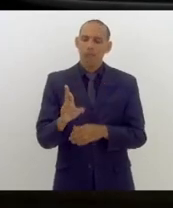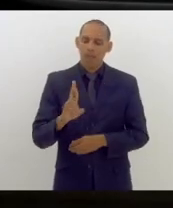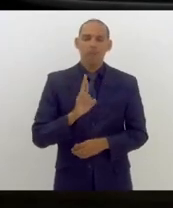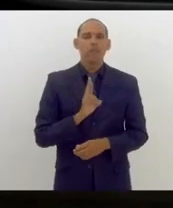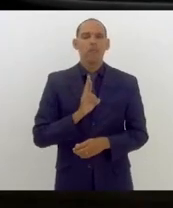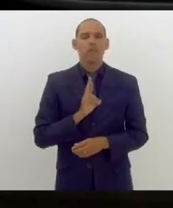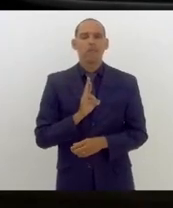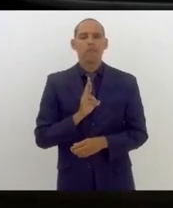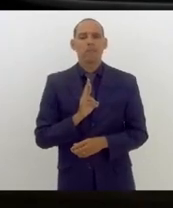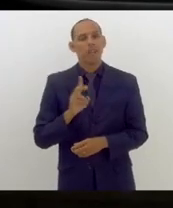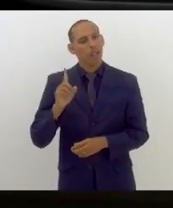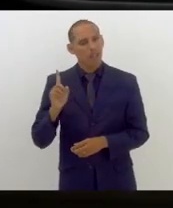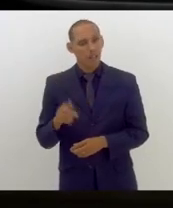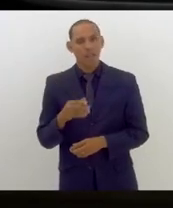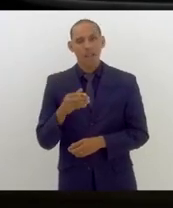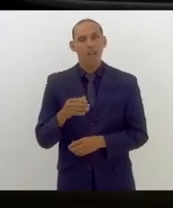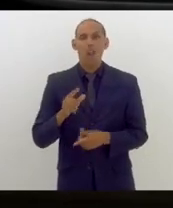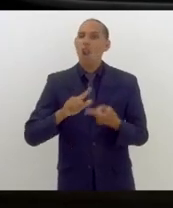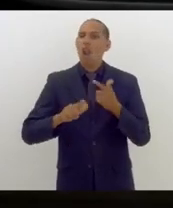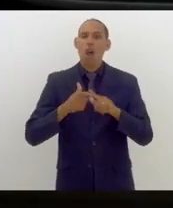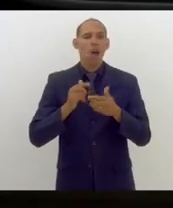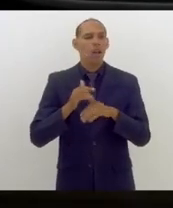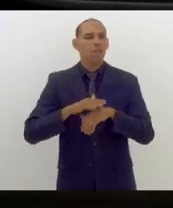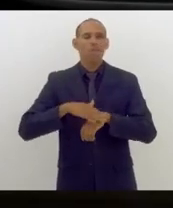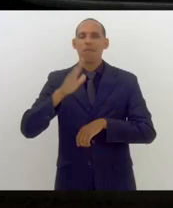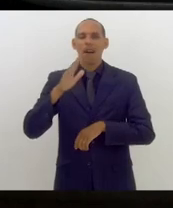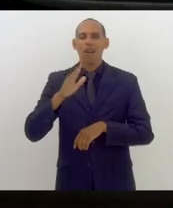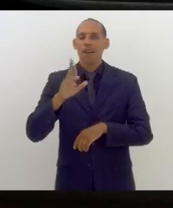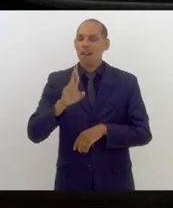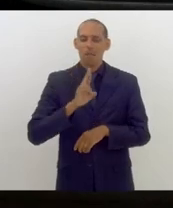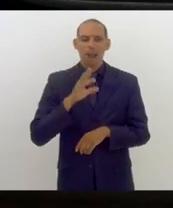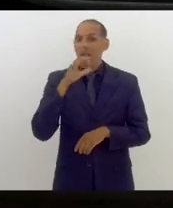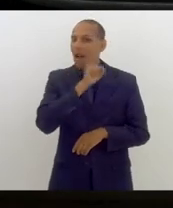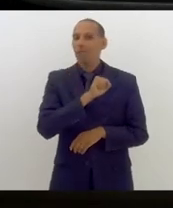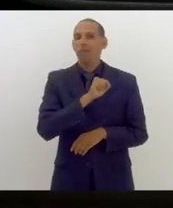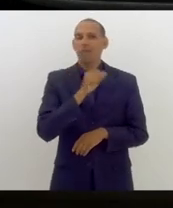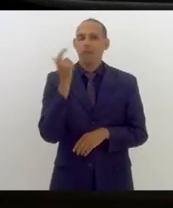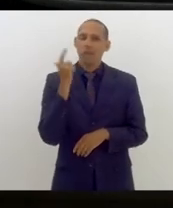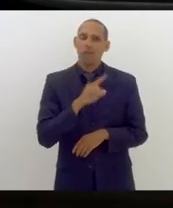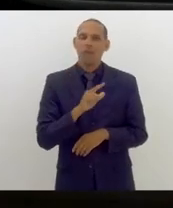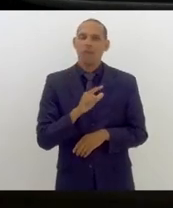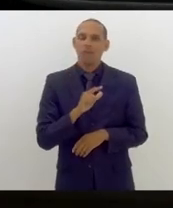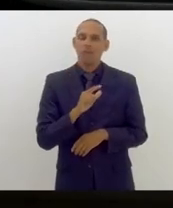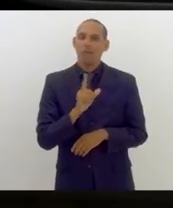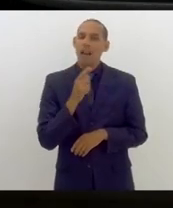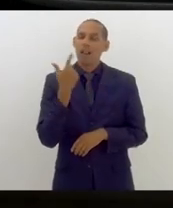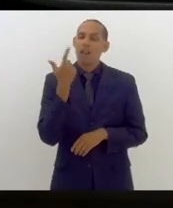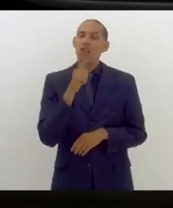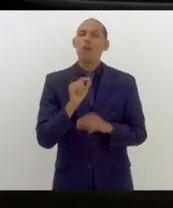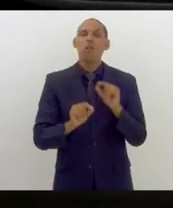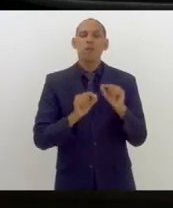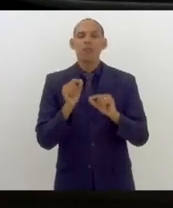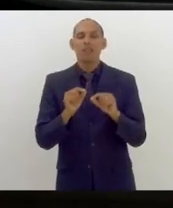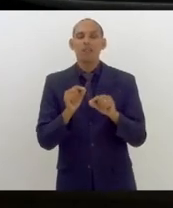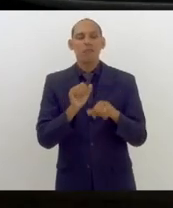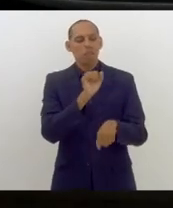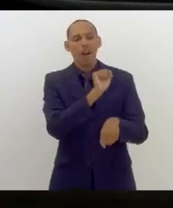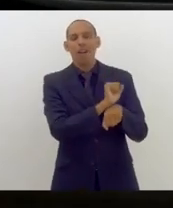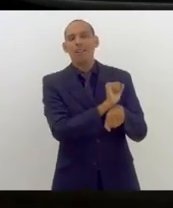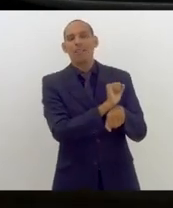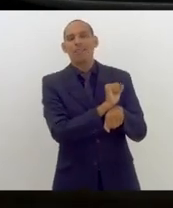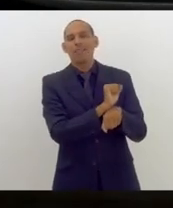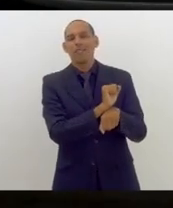seria a coisa mais mais lógica para ter a resposta vai rápida tá para ver se a gente consegue realmente para um monstro